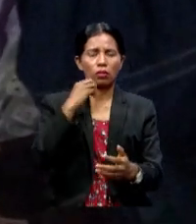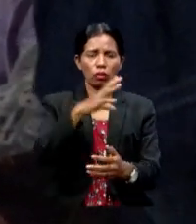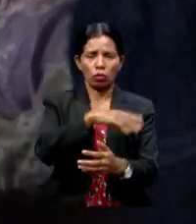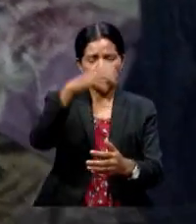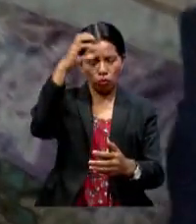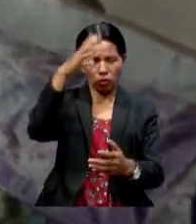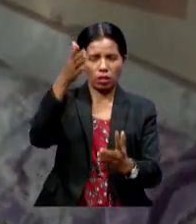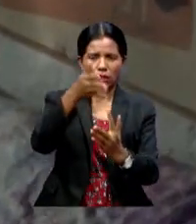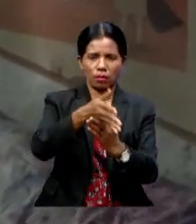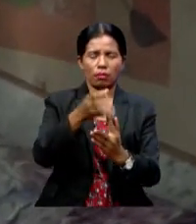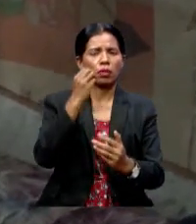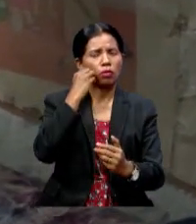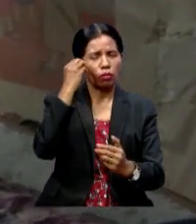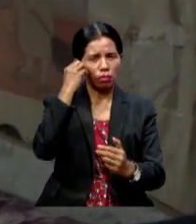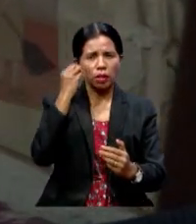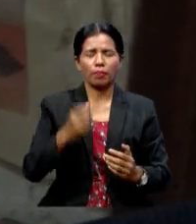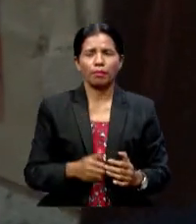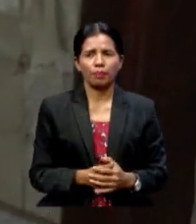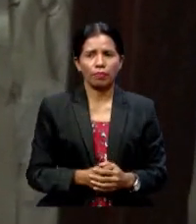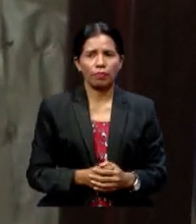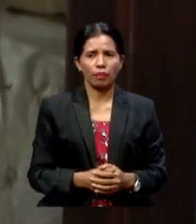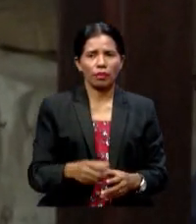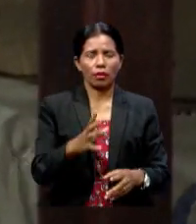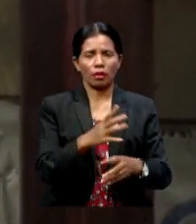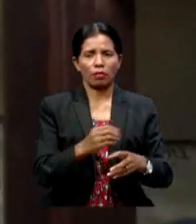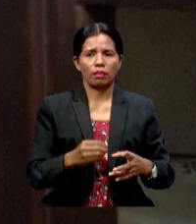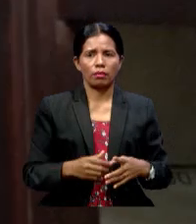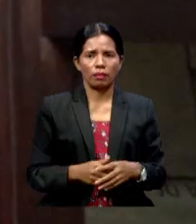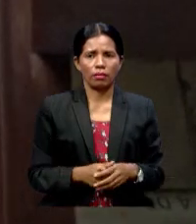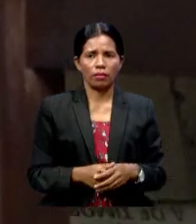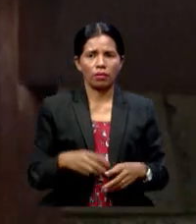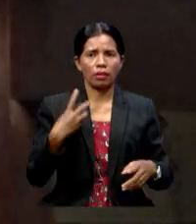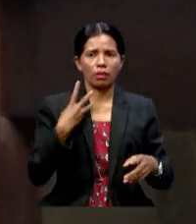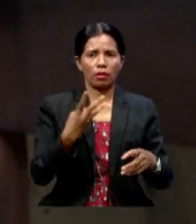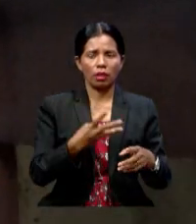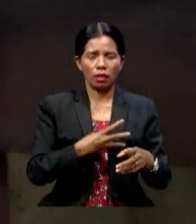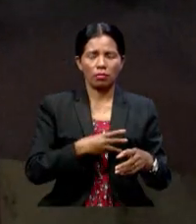Aku juga ada tiduran kamu, pak file dia, mungkin dia